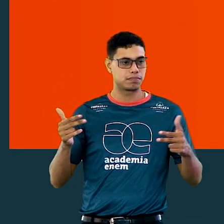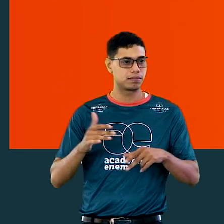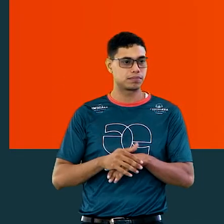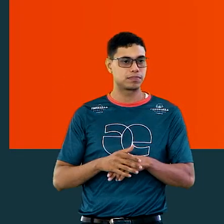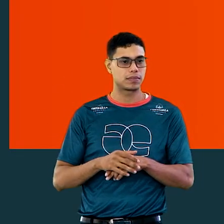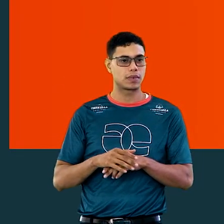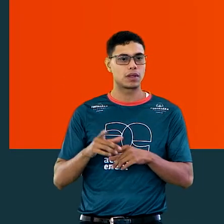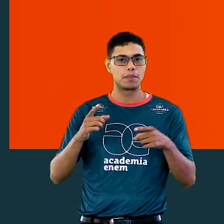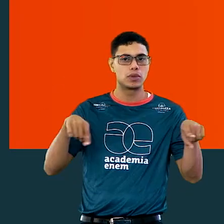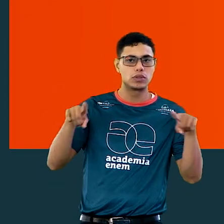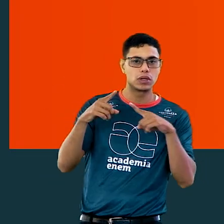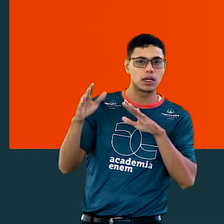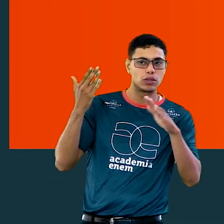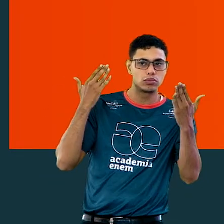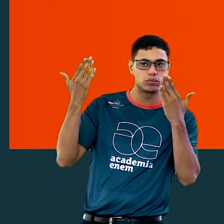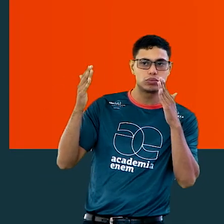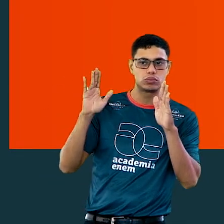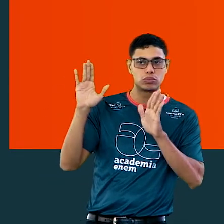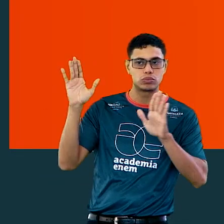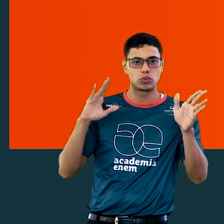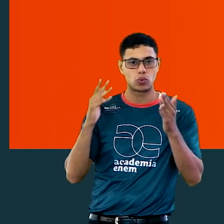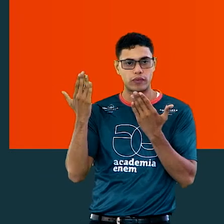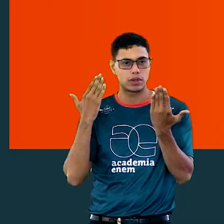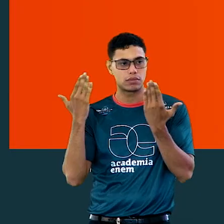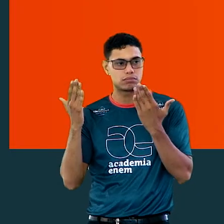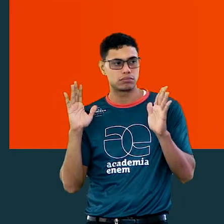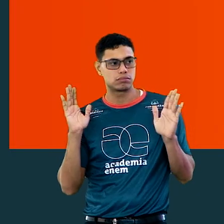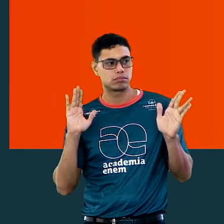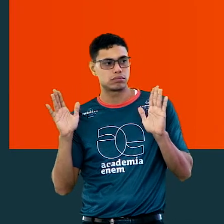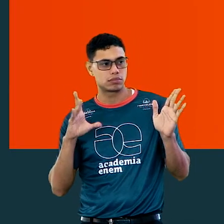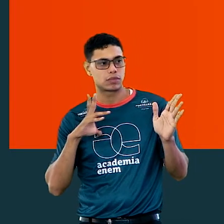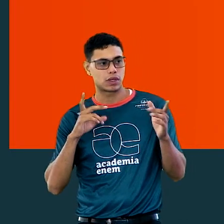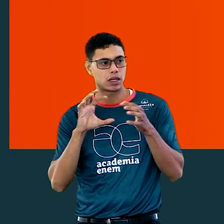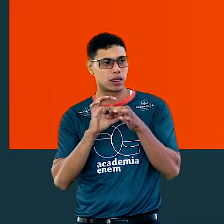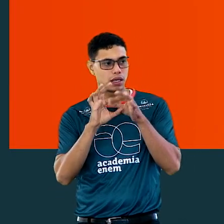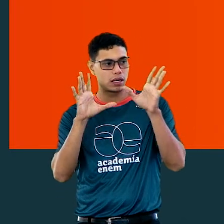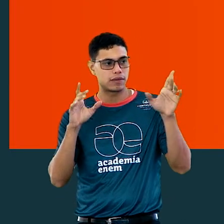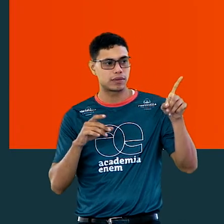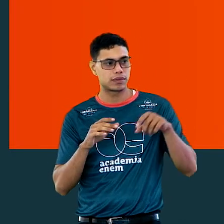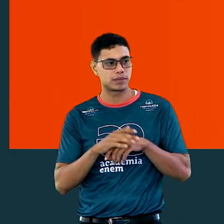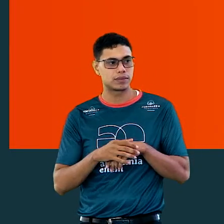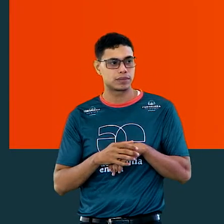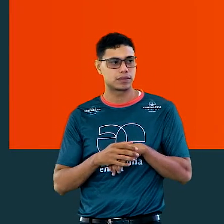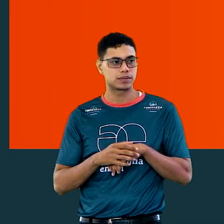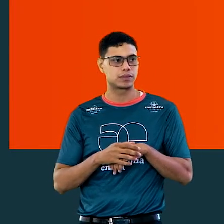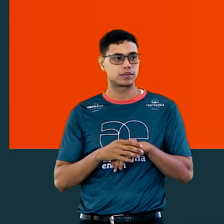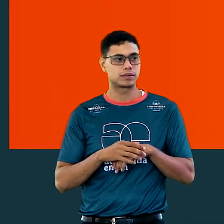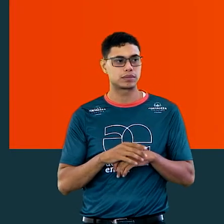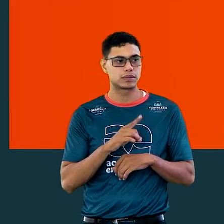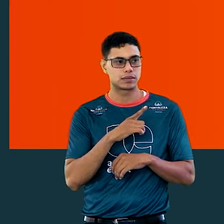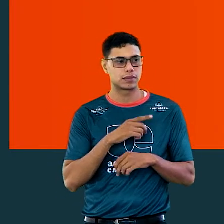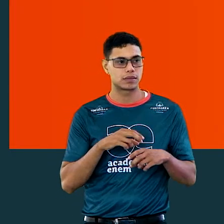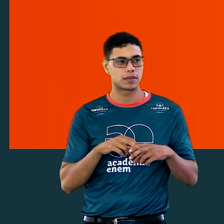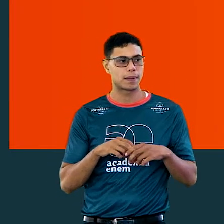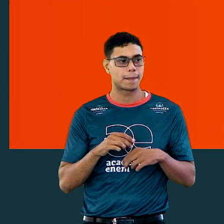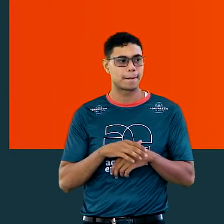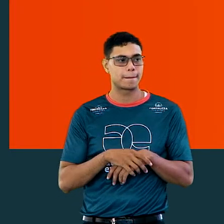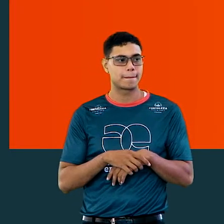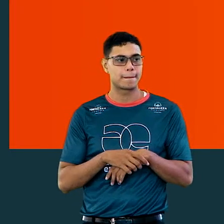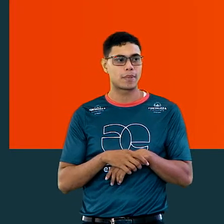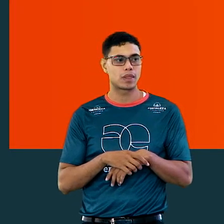Alguém quer perguntar alguma coisa acerca do que nós comentamos? Fique à vontade, eu estou olhando a mão de cada um. Que parte?